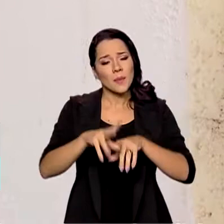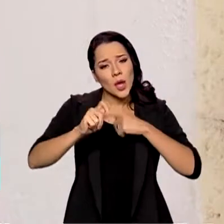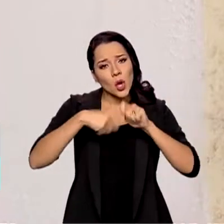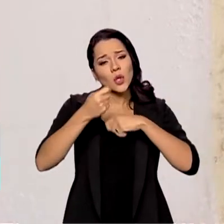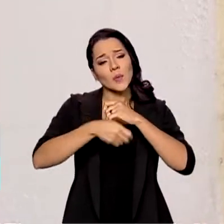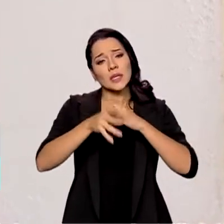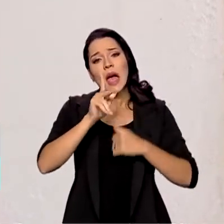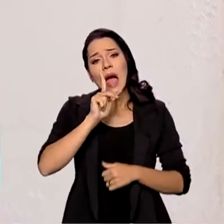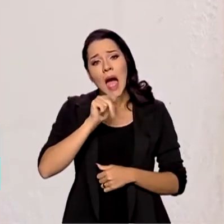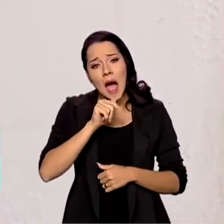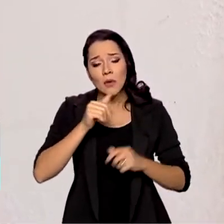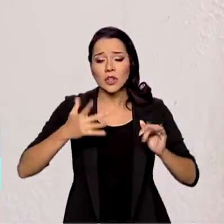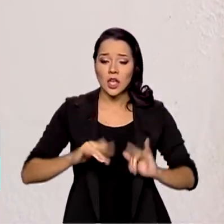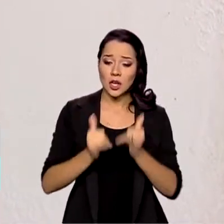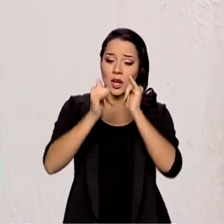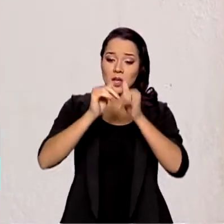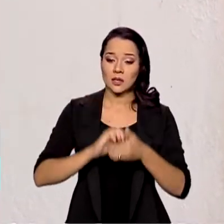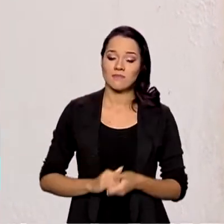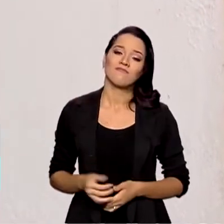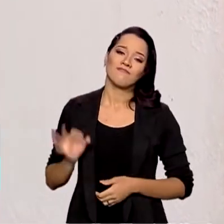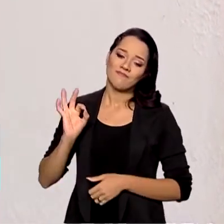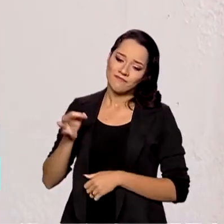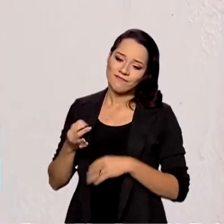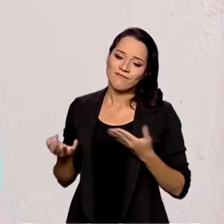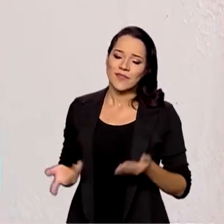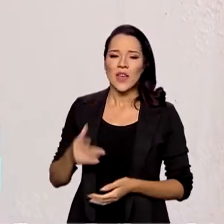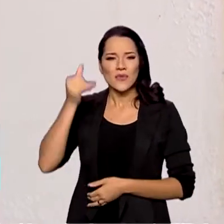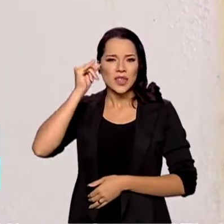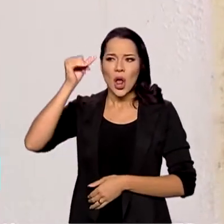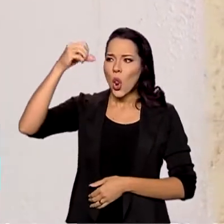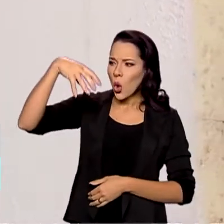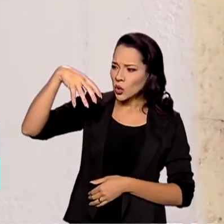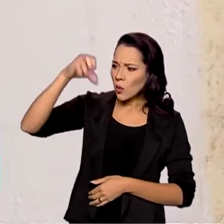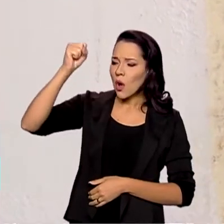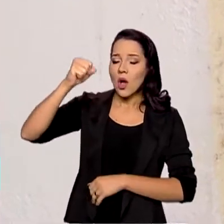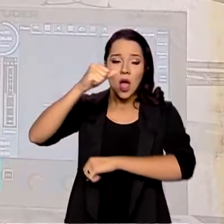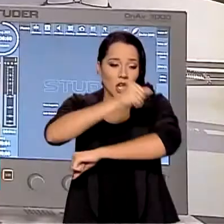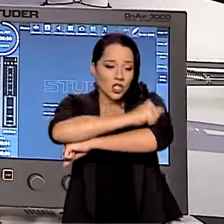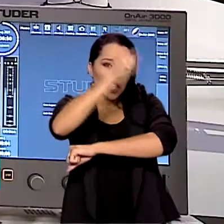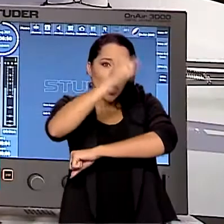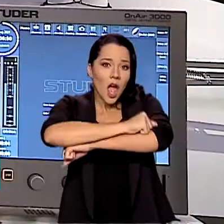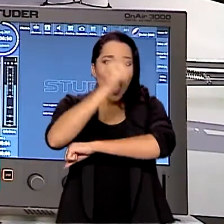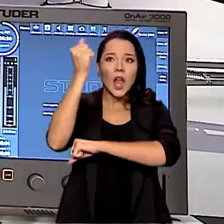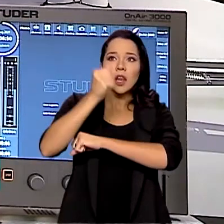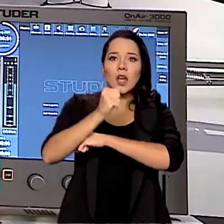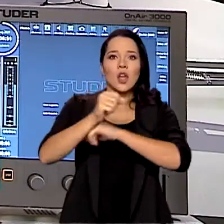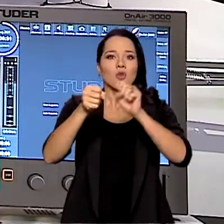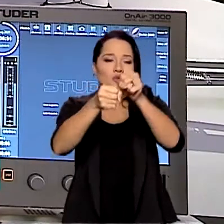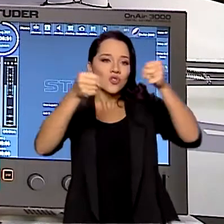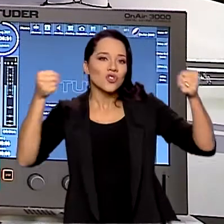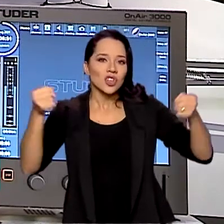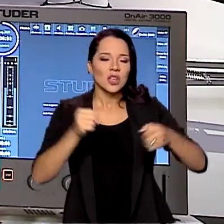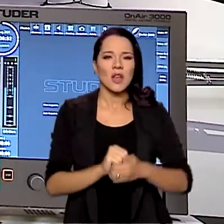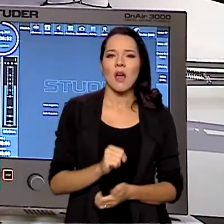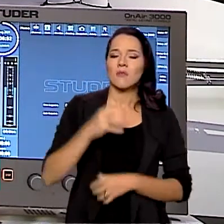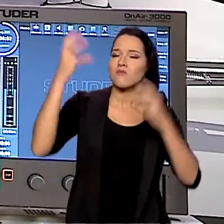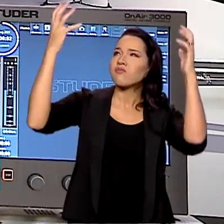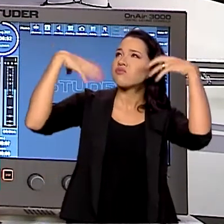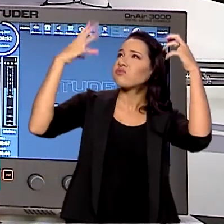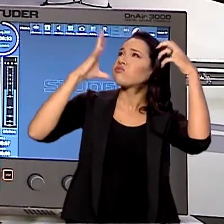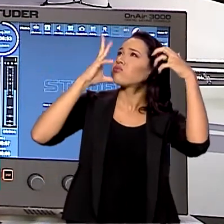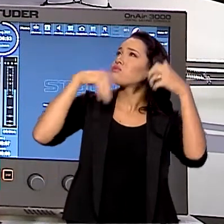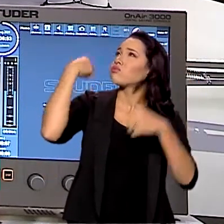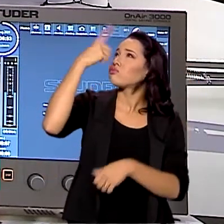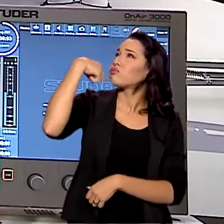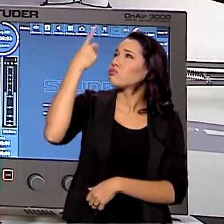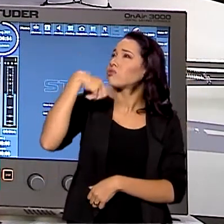das hidrelétricas. É aquela coisa, não deixar a luz acesa, abrir as janelas e cortinas durante o dia, não demorar demais no banho ou deixar